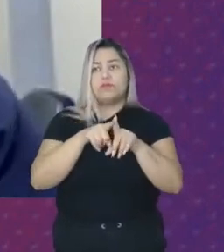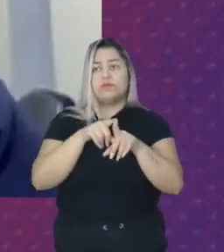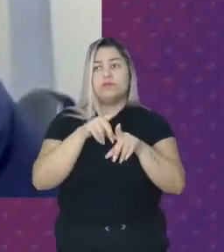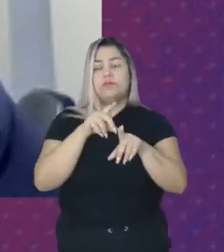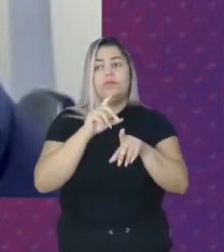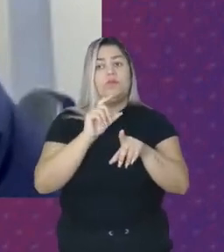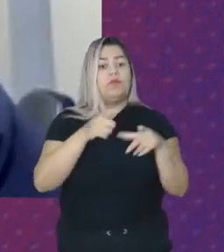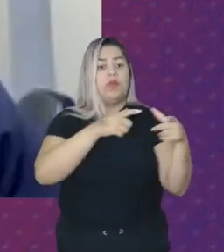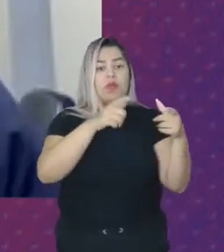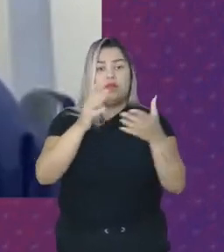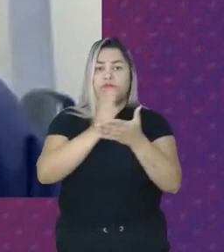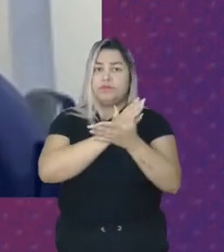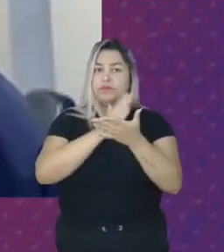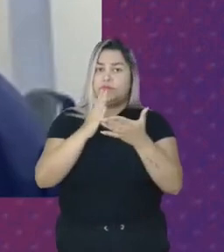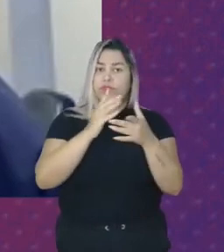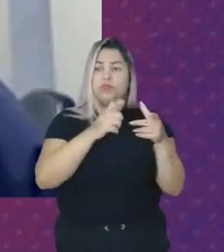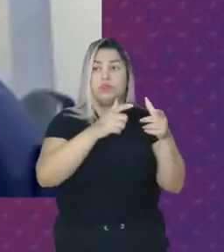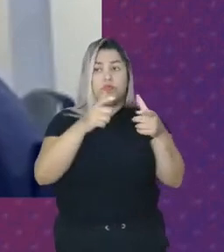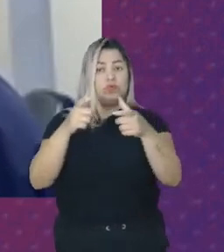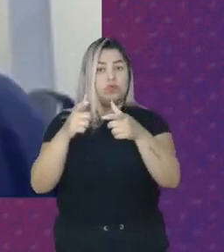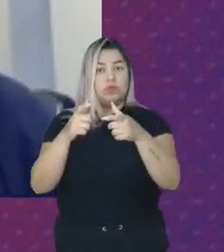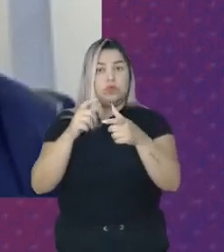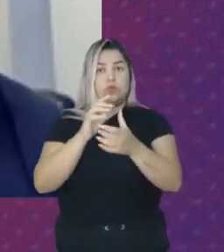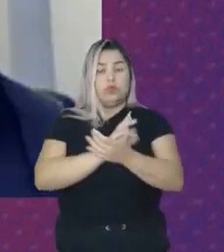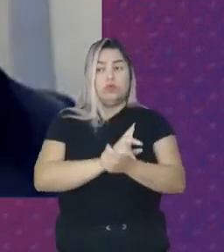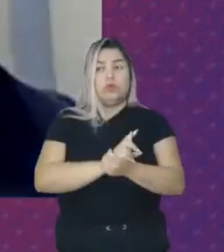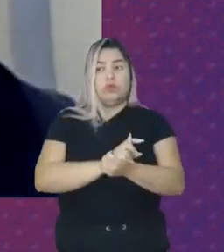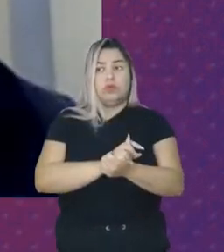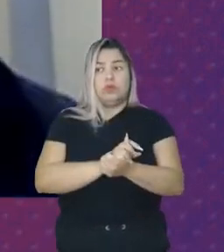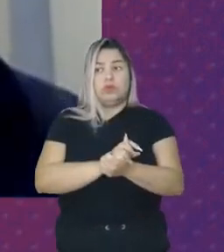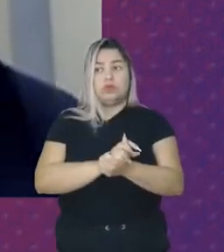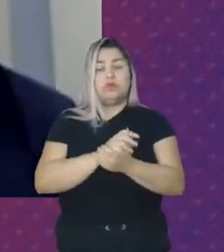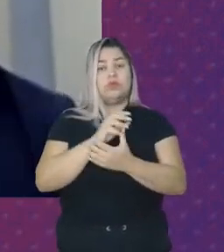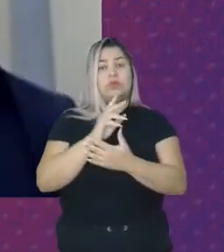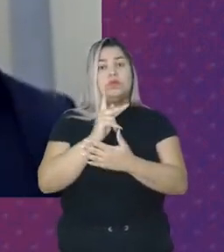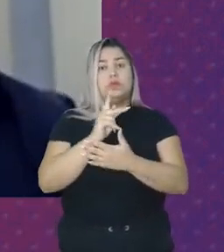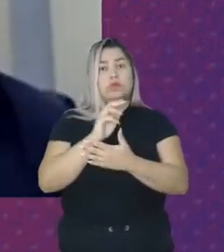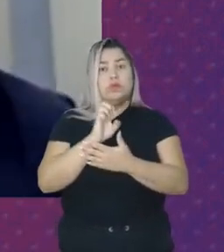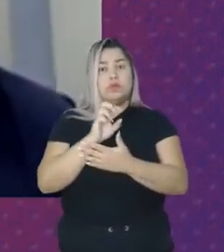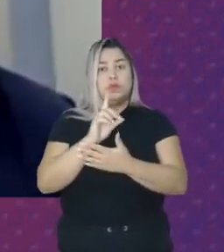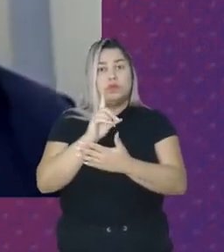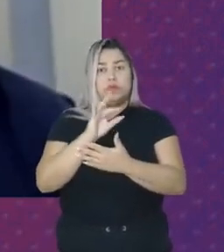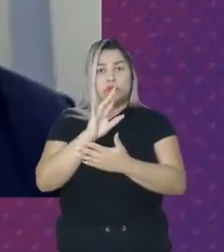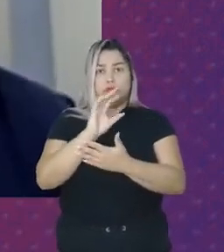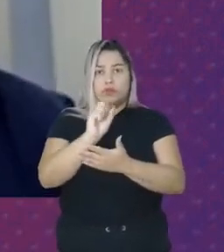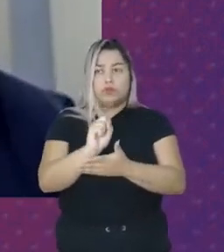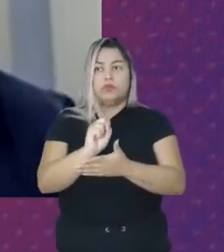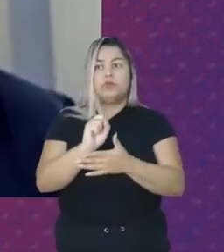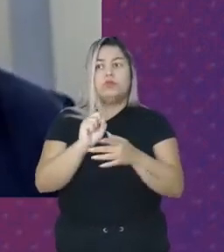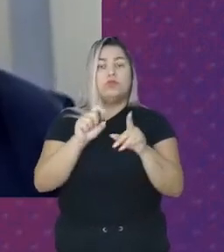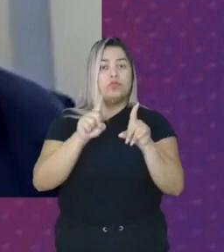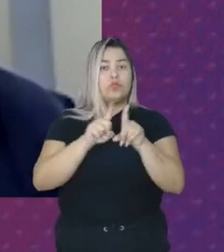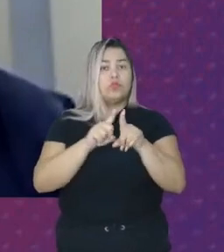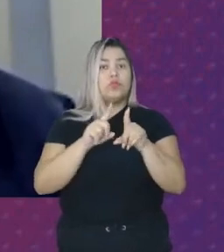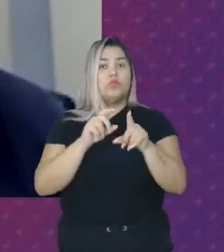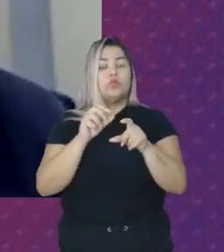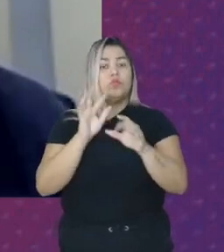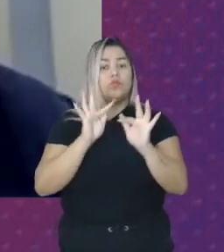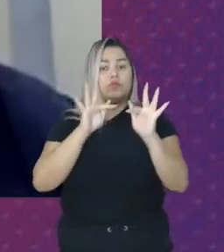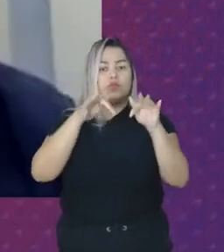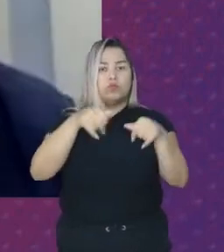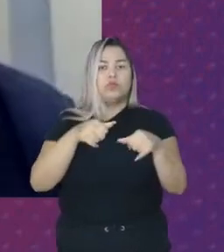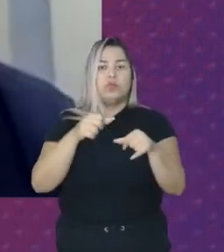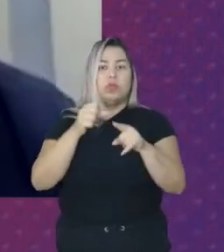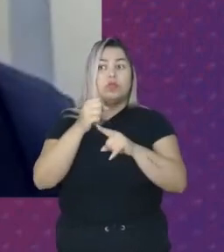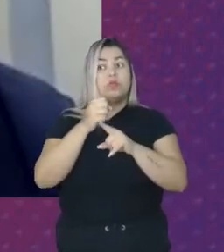de alguns setores, que eu imputo, setores que são herdeiros dos escravocratas do final do século